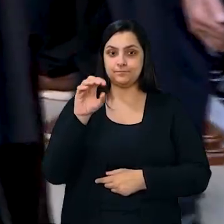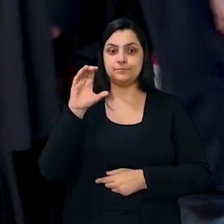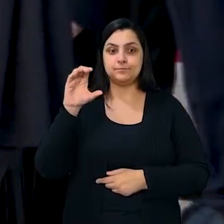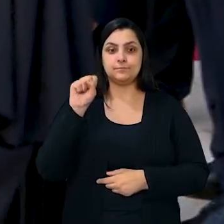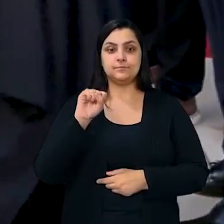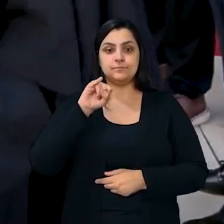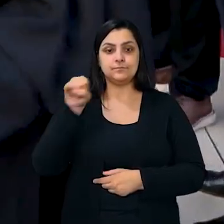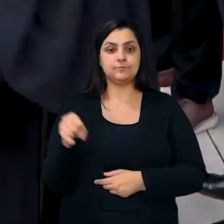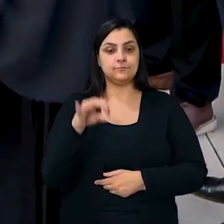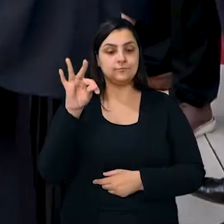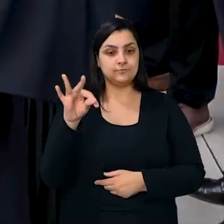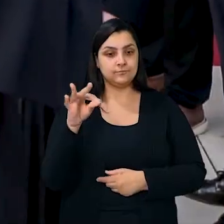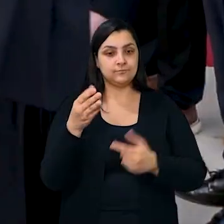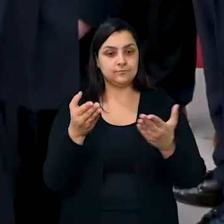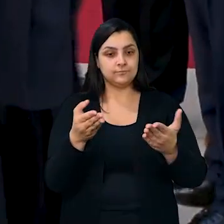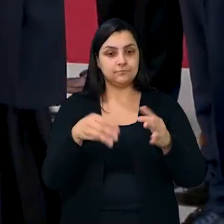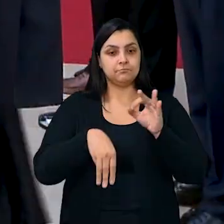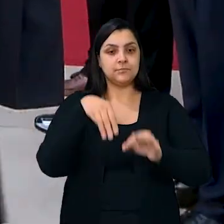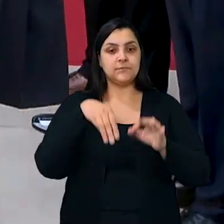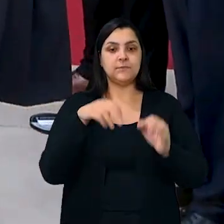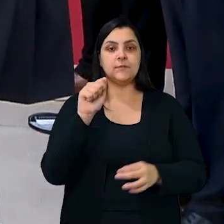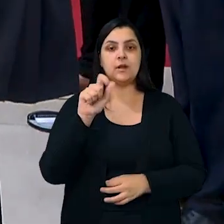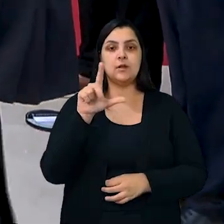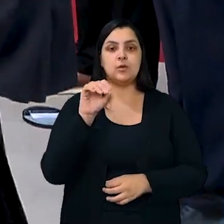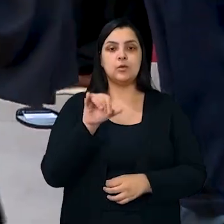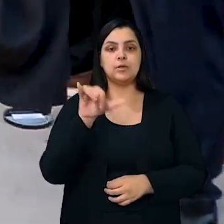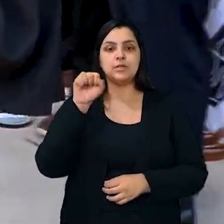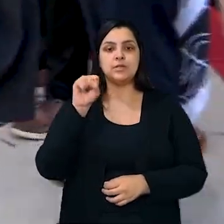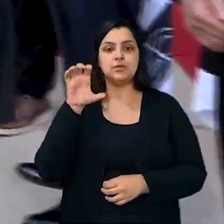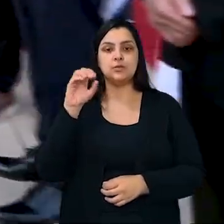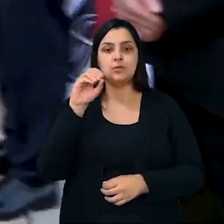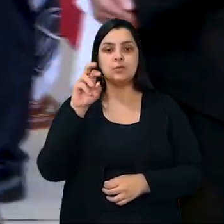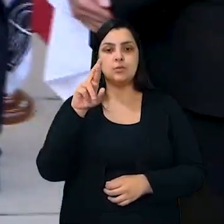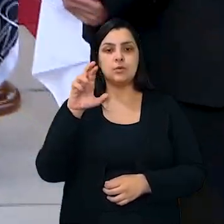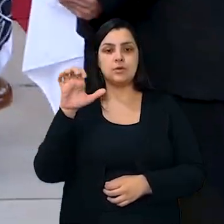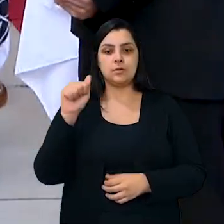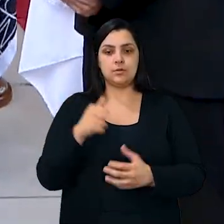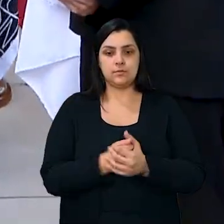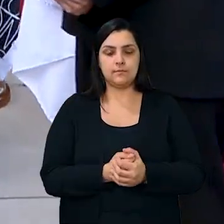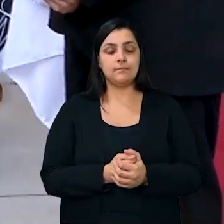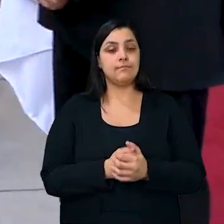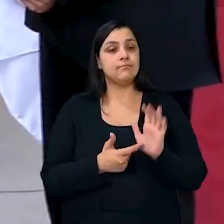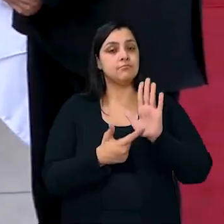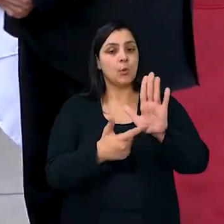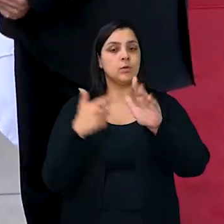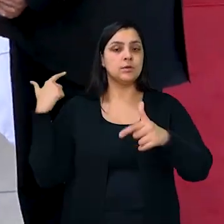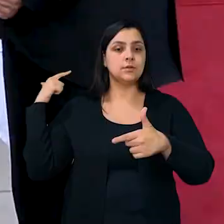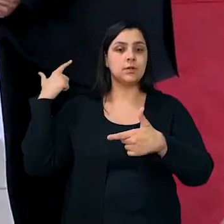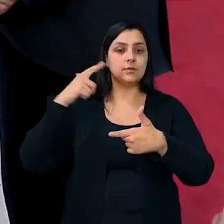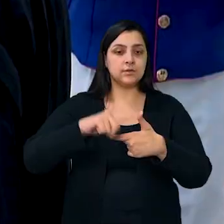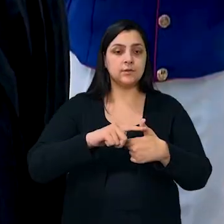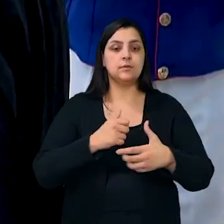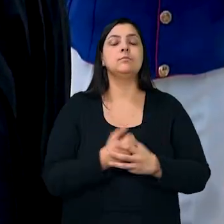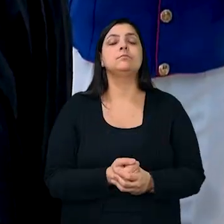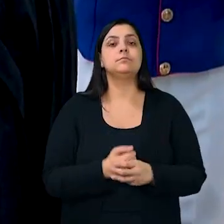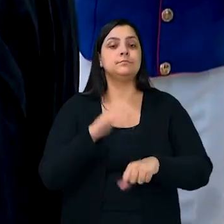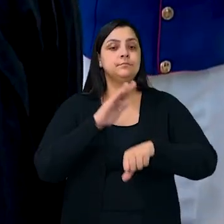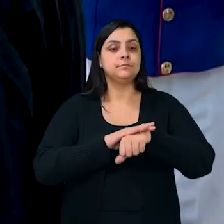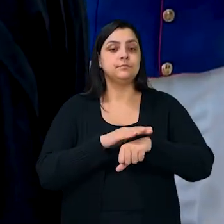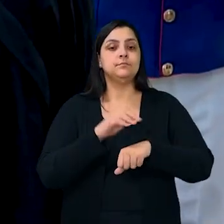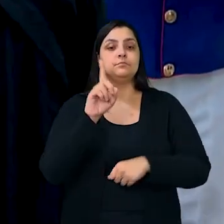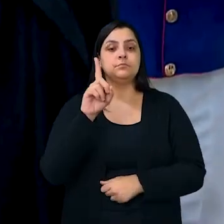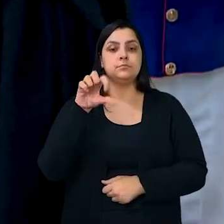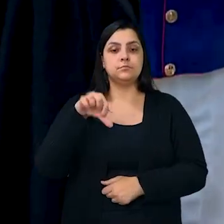do Conselho Superior da Justiça do Trabalho, ministro Aloísio Correia da Veiga, destacou a tradição da ordem, instituída